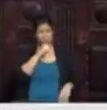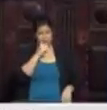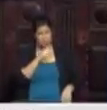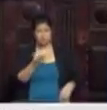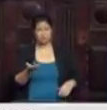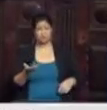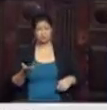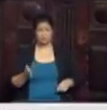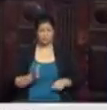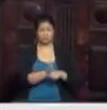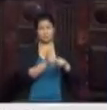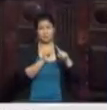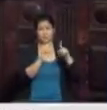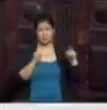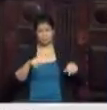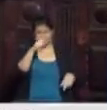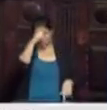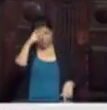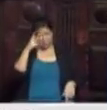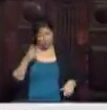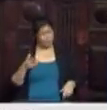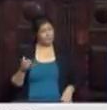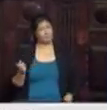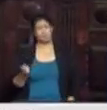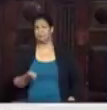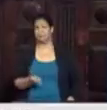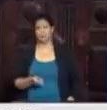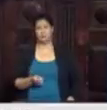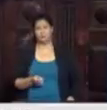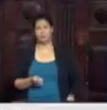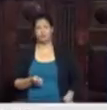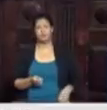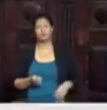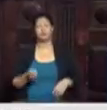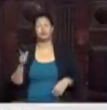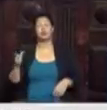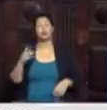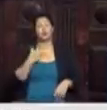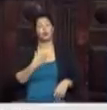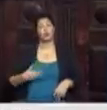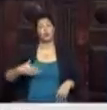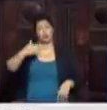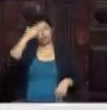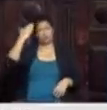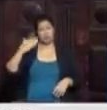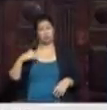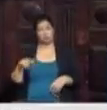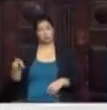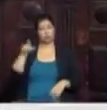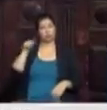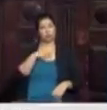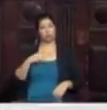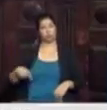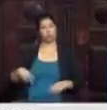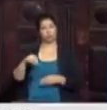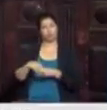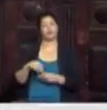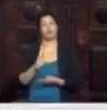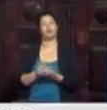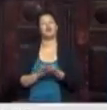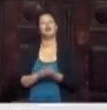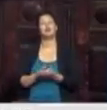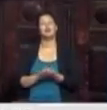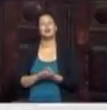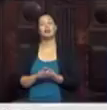público, porque o que quer o governo Temer, ilegítimo e impopular, ele